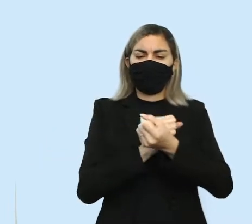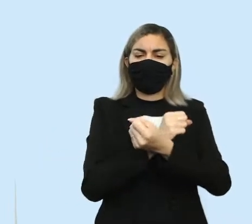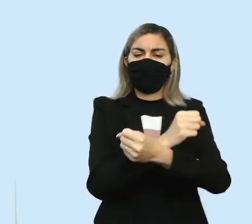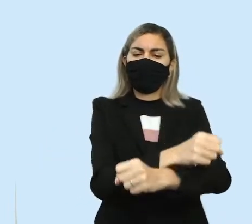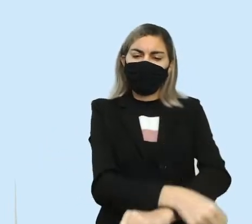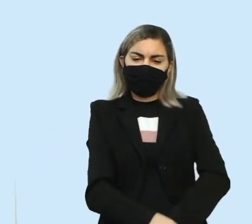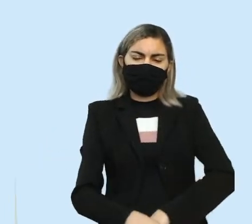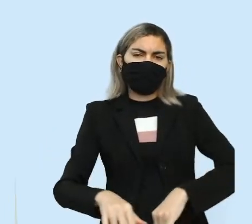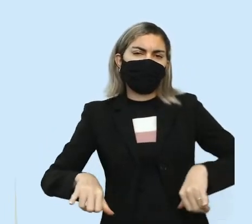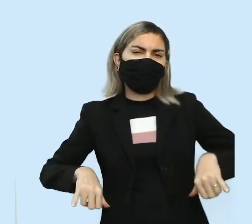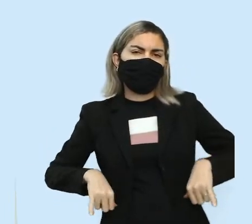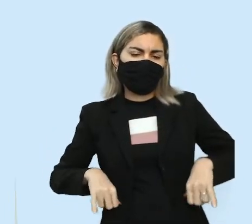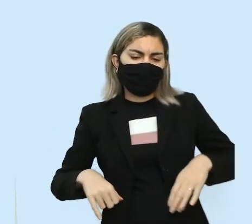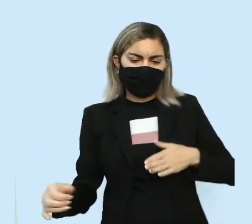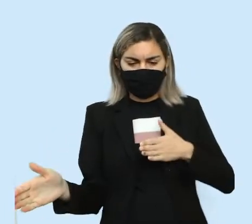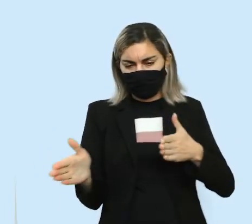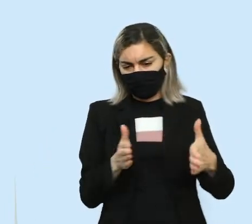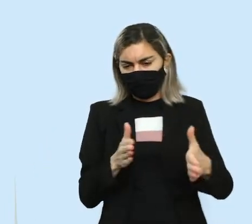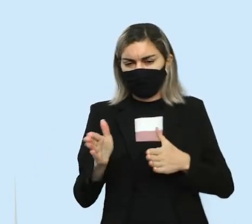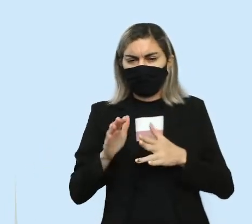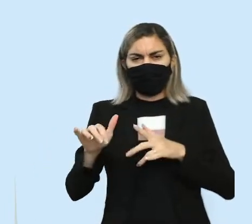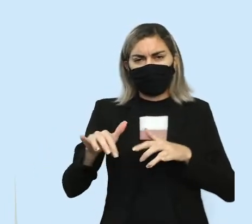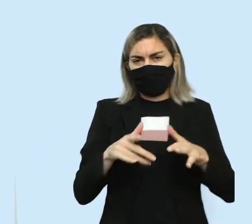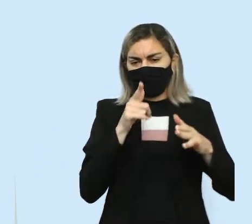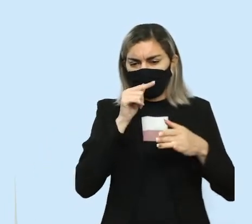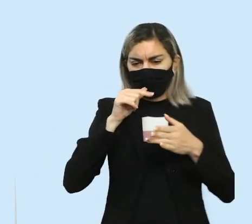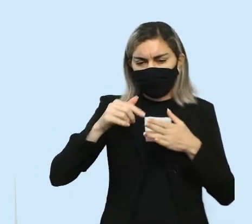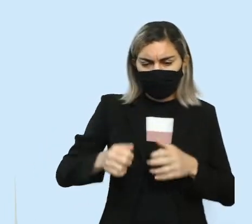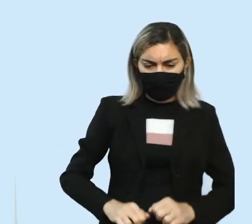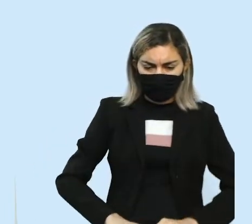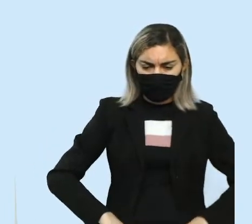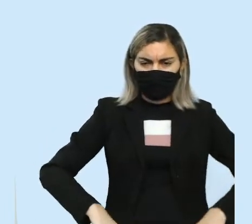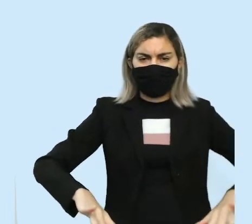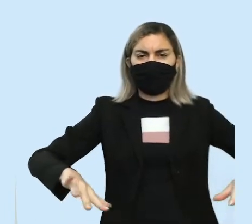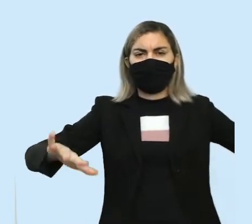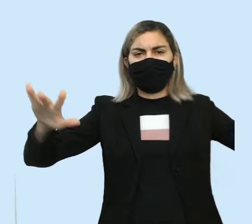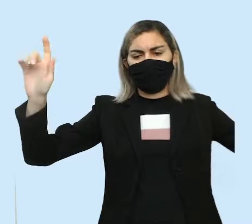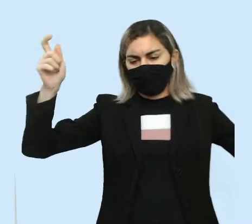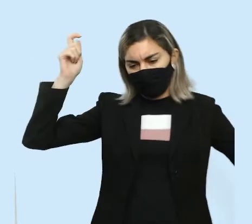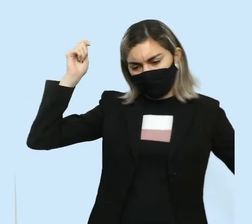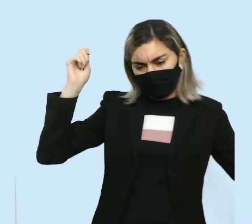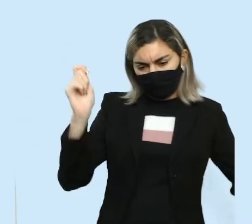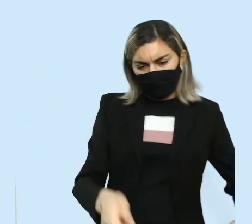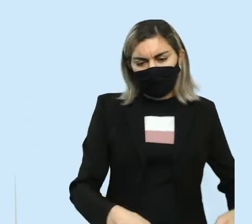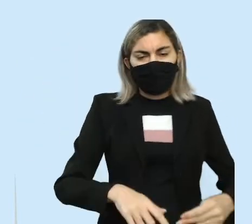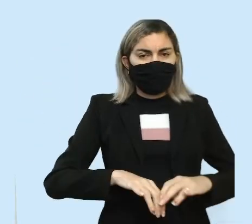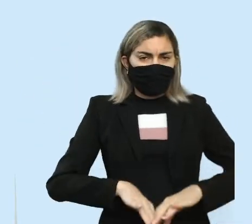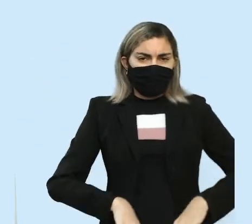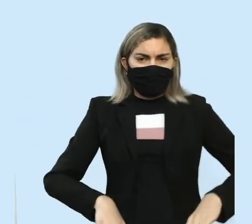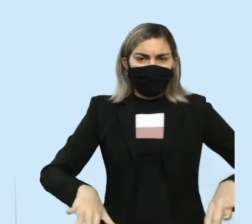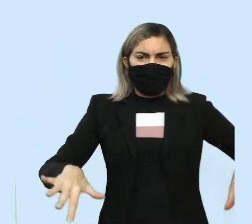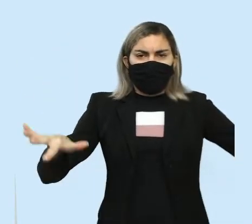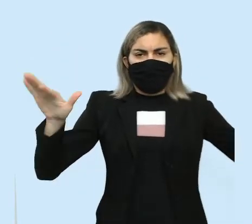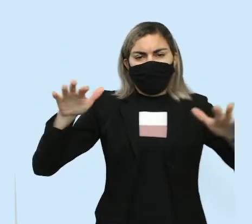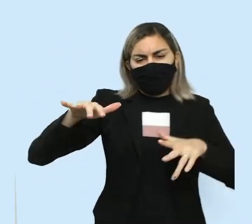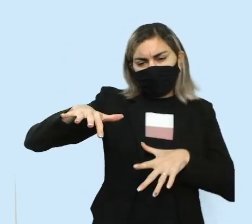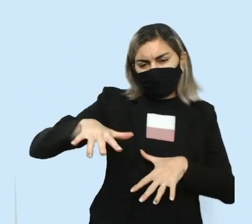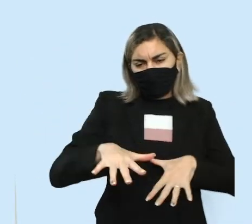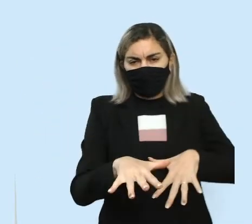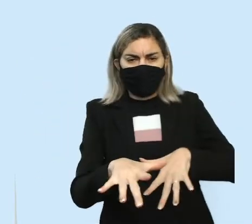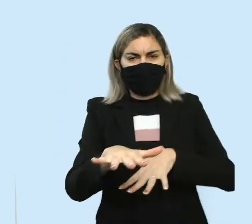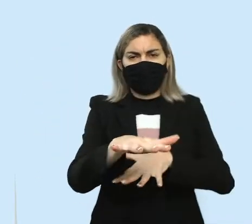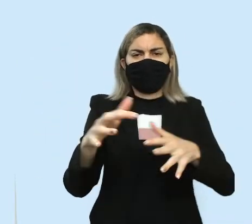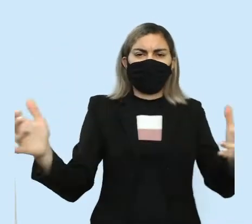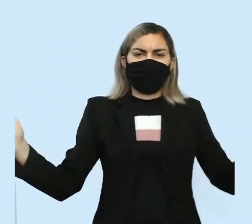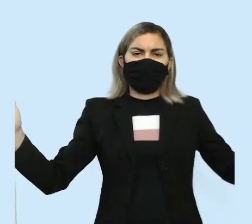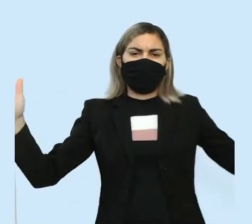estavam sofrendo. É o momento da travessia do Mar Vermelho, em que ele com seu cajado consegue abrir o Mar Vermelho e passar com esse povo, e mais